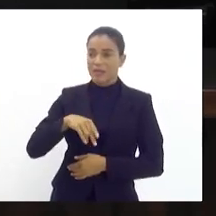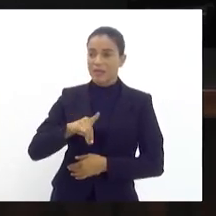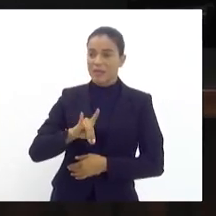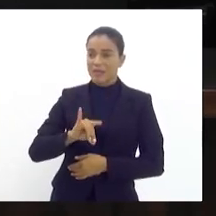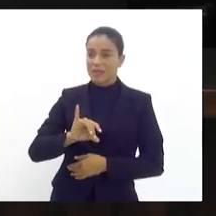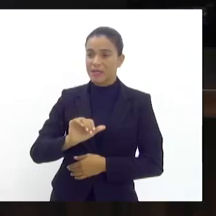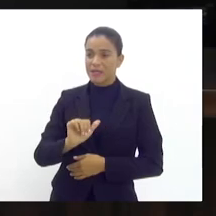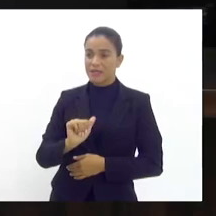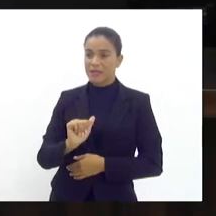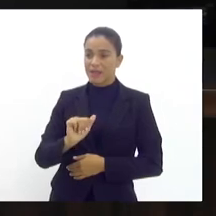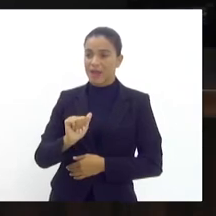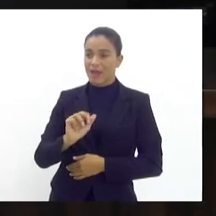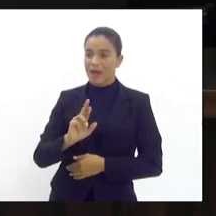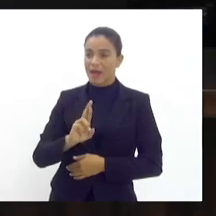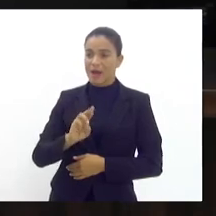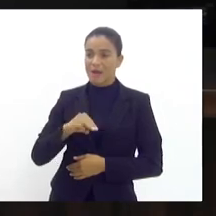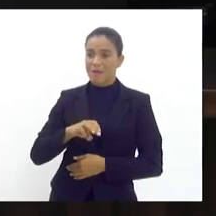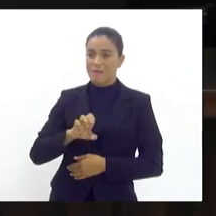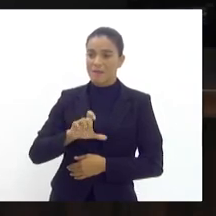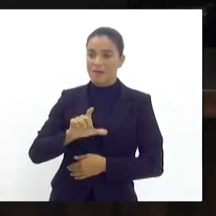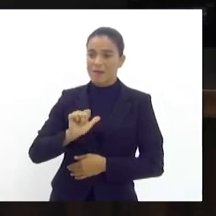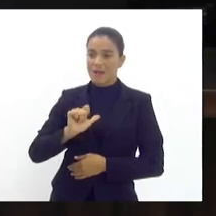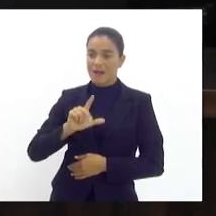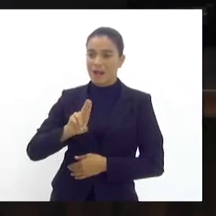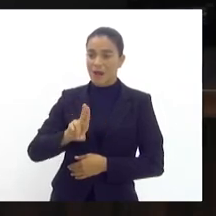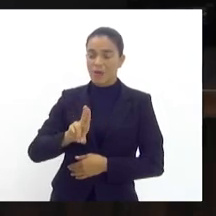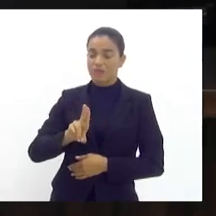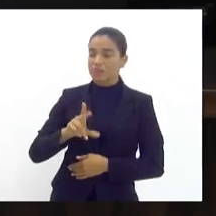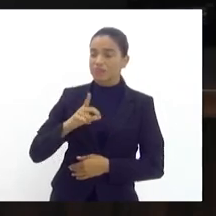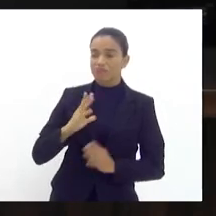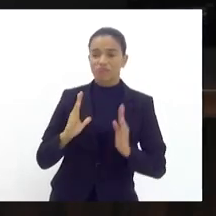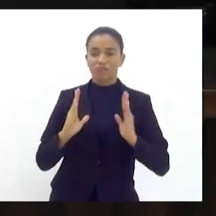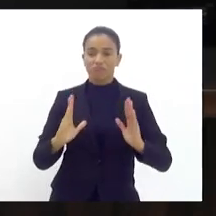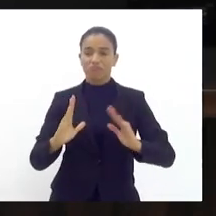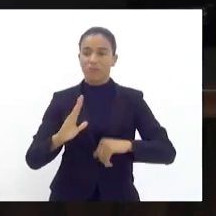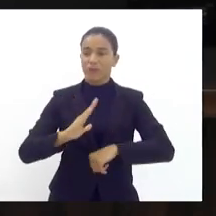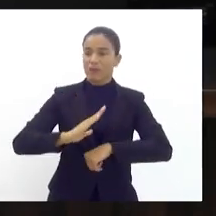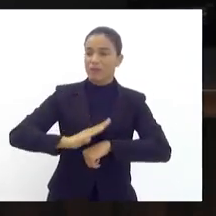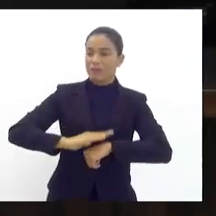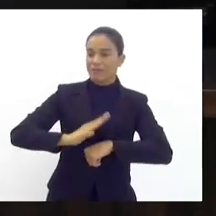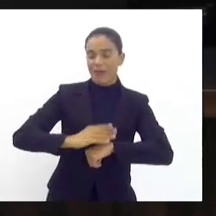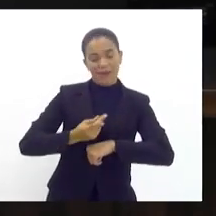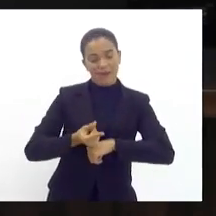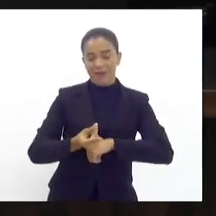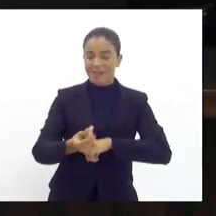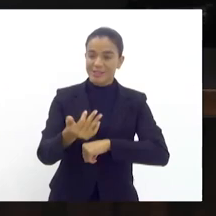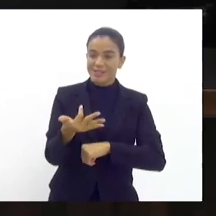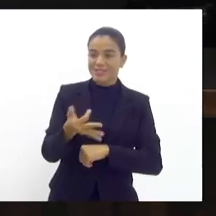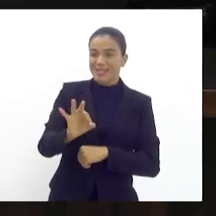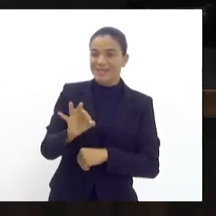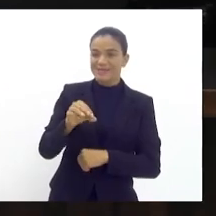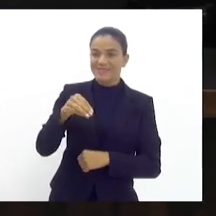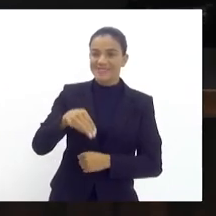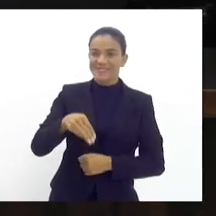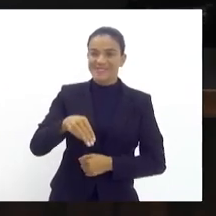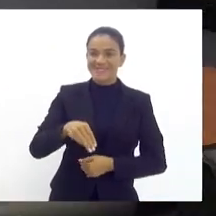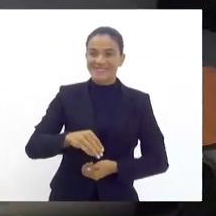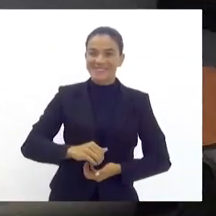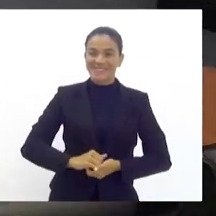armelão vossa excelência dispõe de longevos 10 minutos